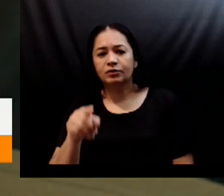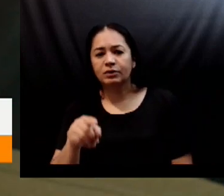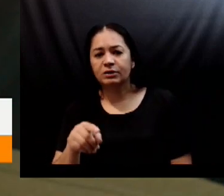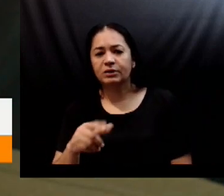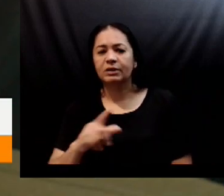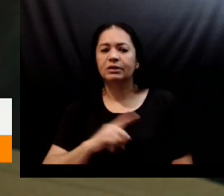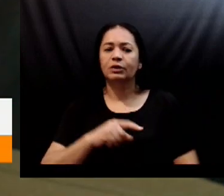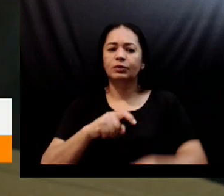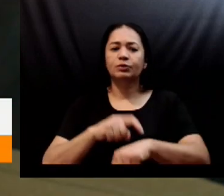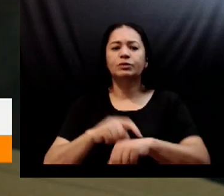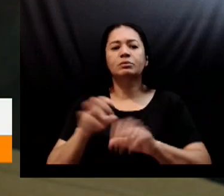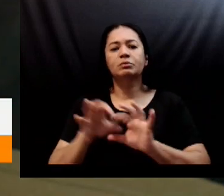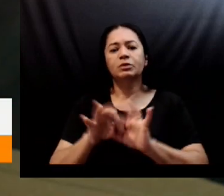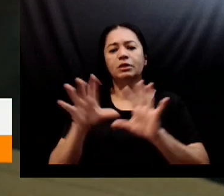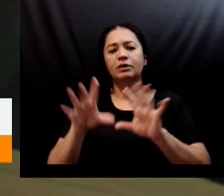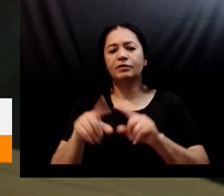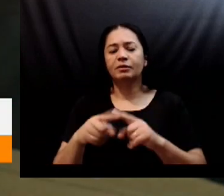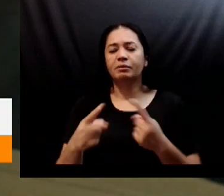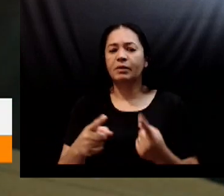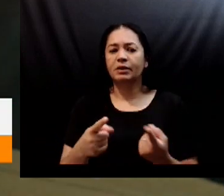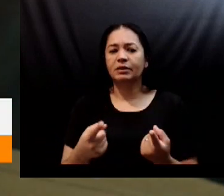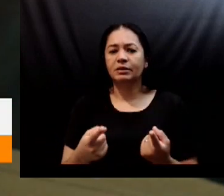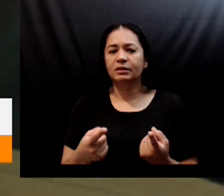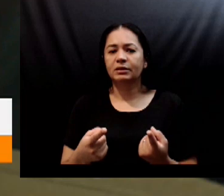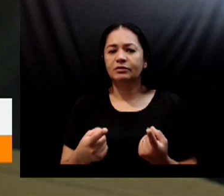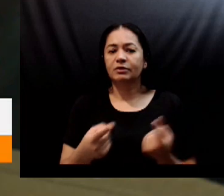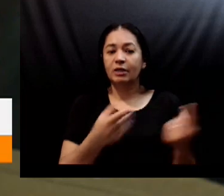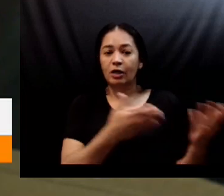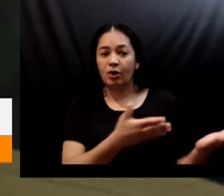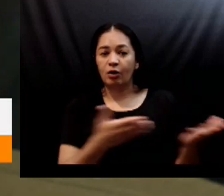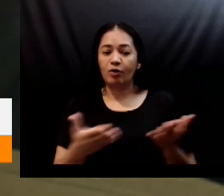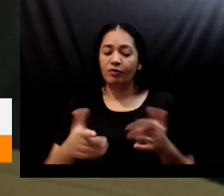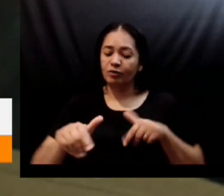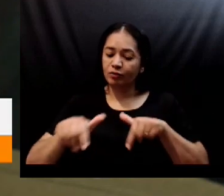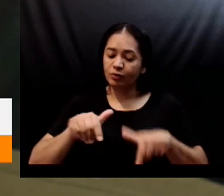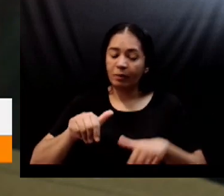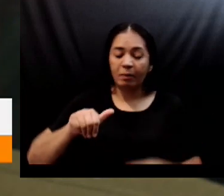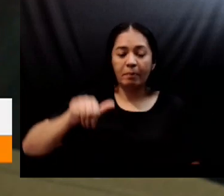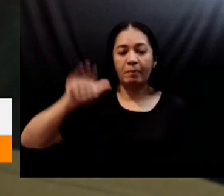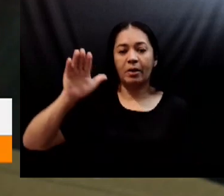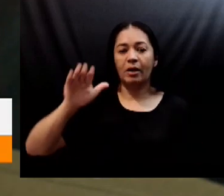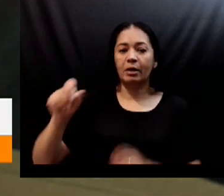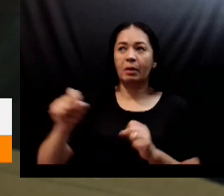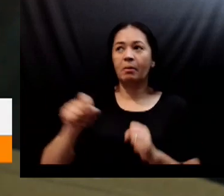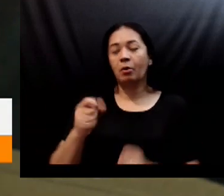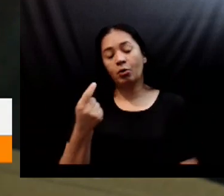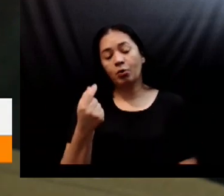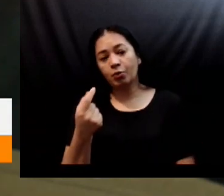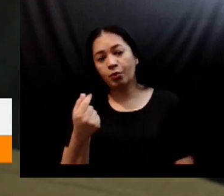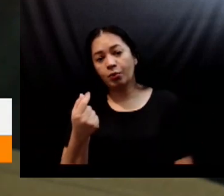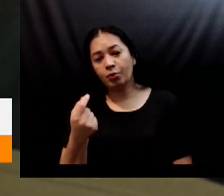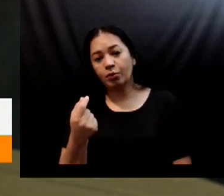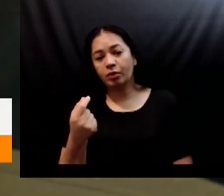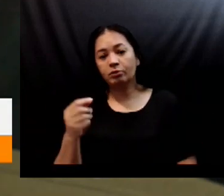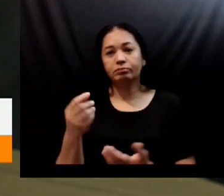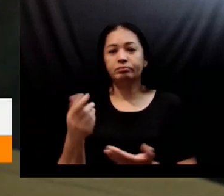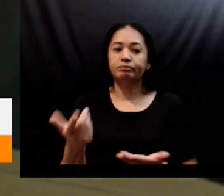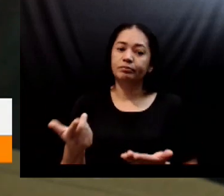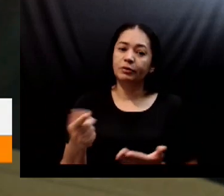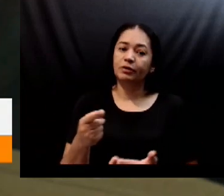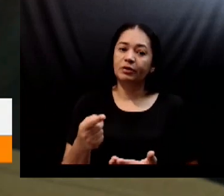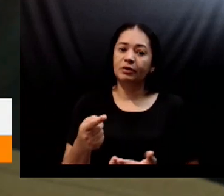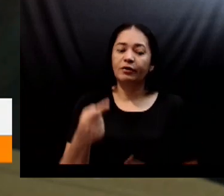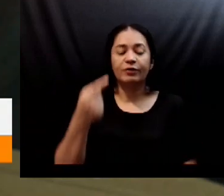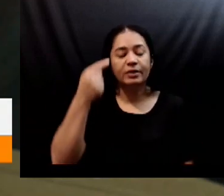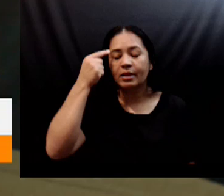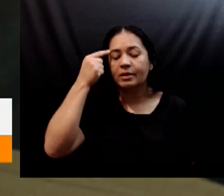você é convidado para um trabalho extra, né, que pode te render aí um recurso, e você nem